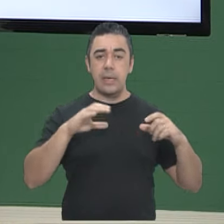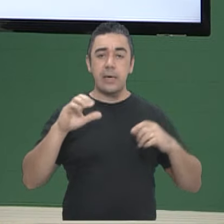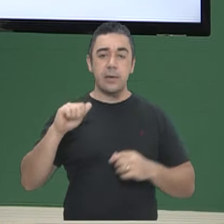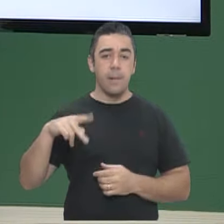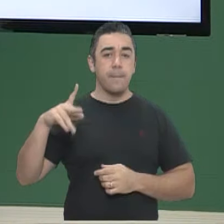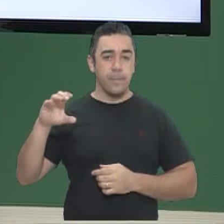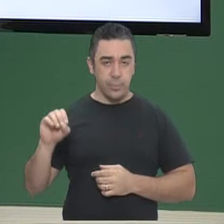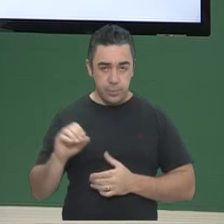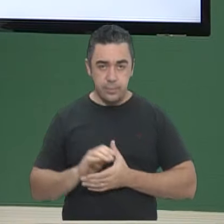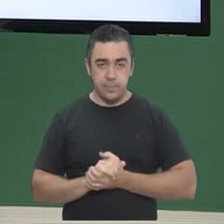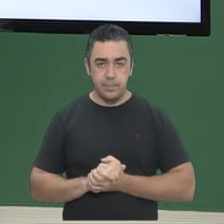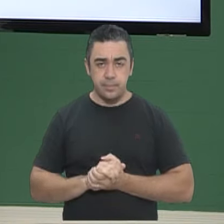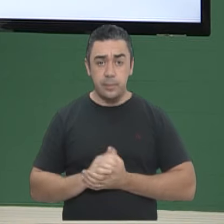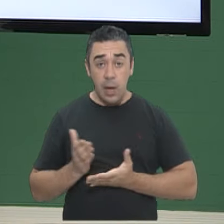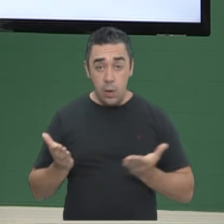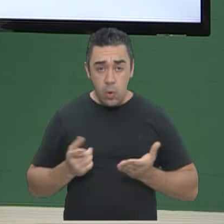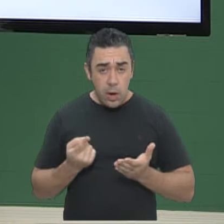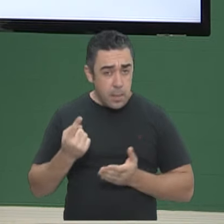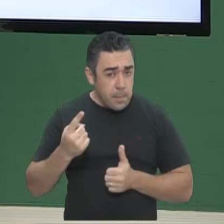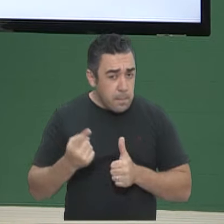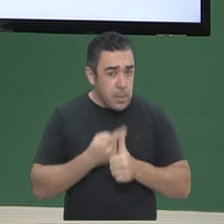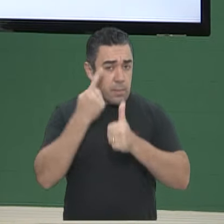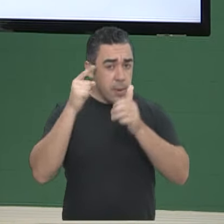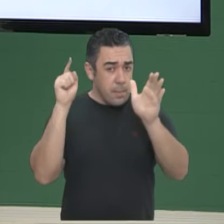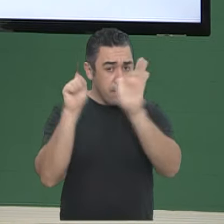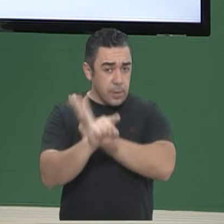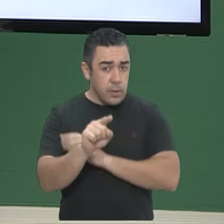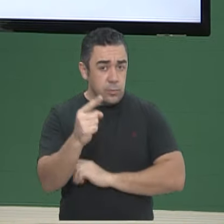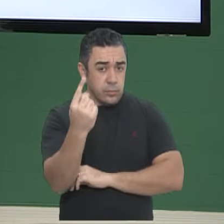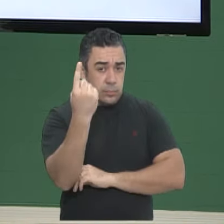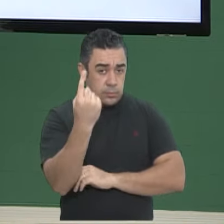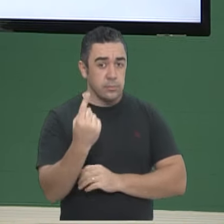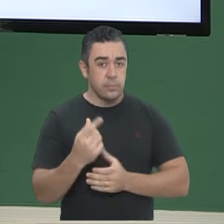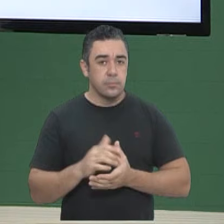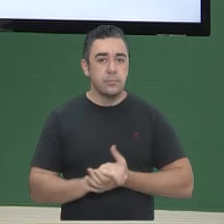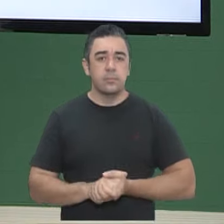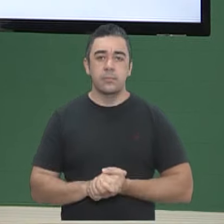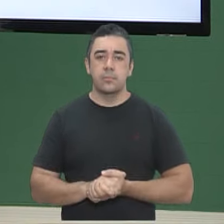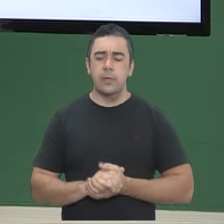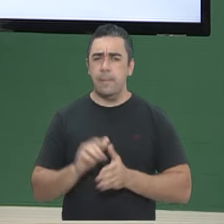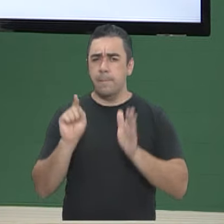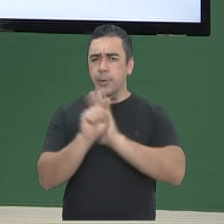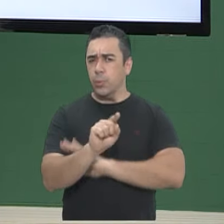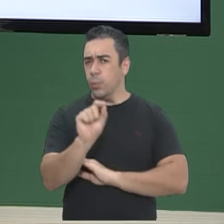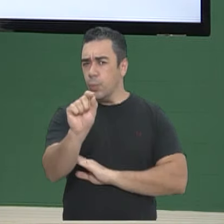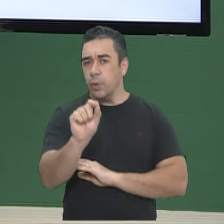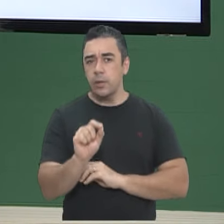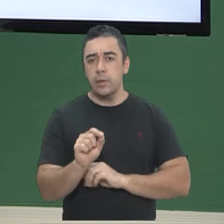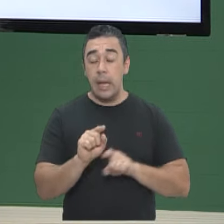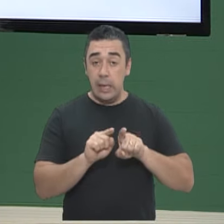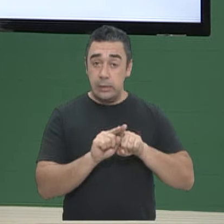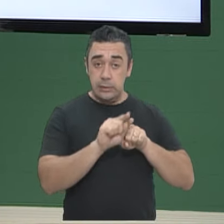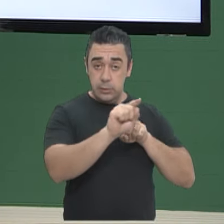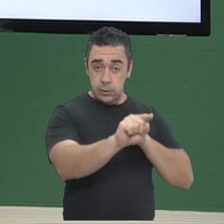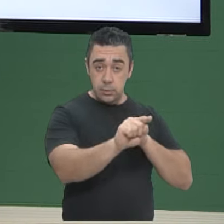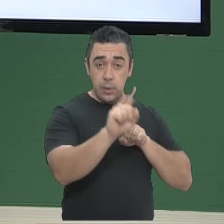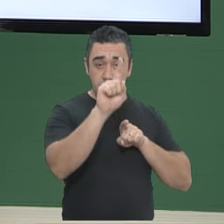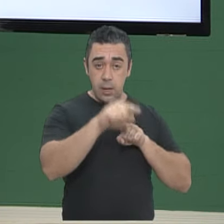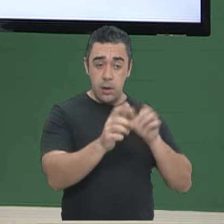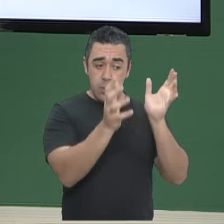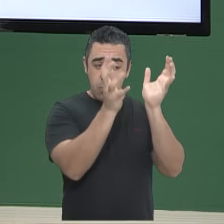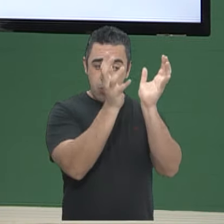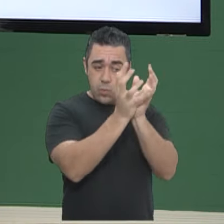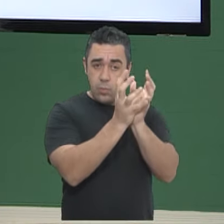sequência, vamos para o nosso primeiro quiz, o quiz de número 1. A pergunta é: atletismo, ele é um conjunto